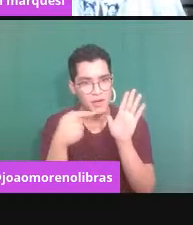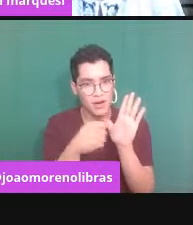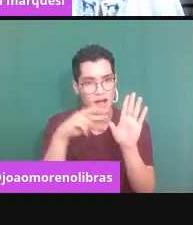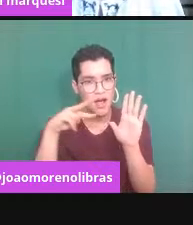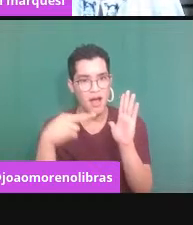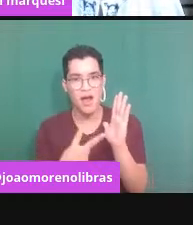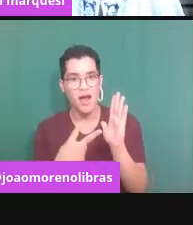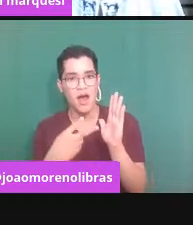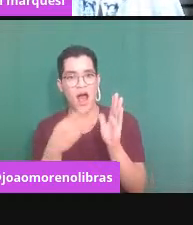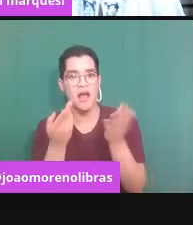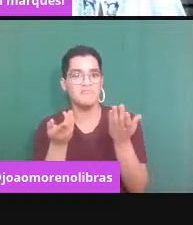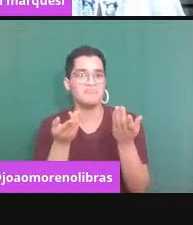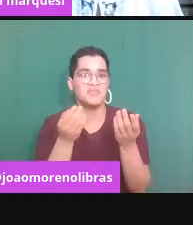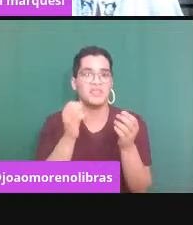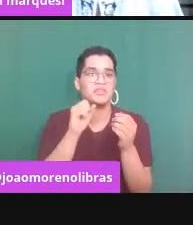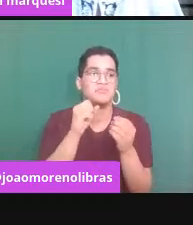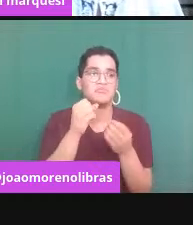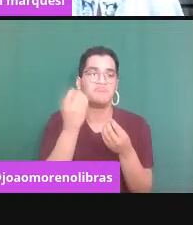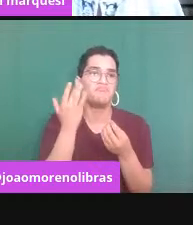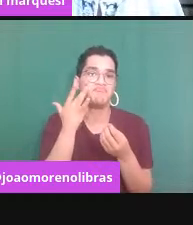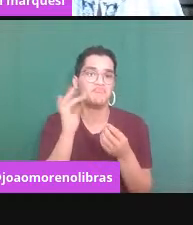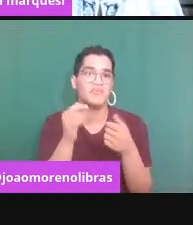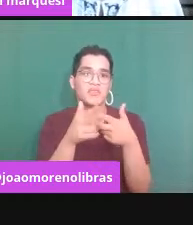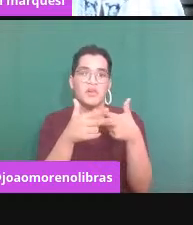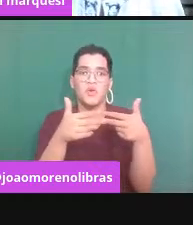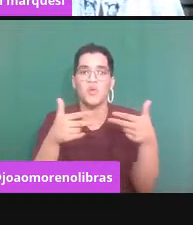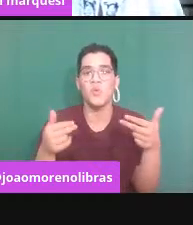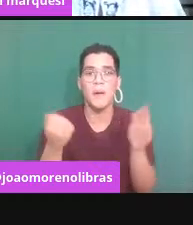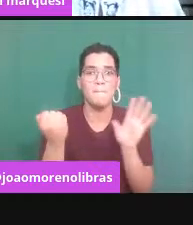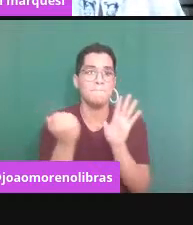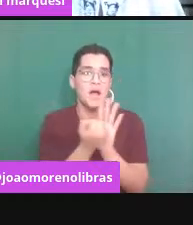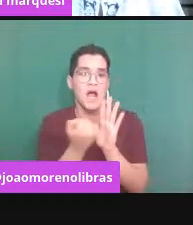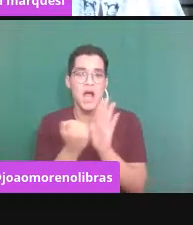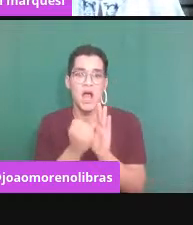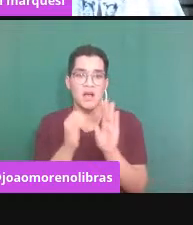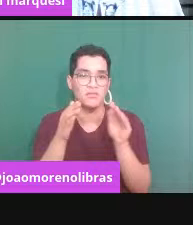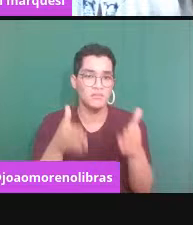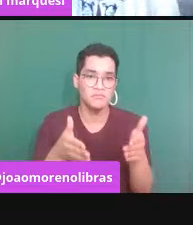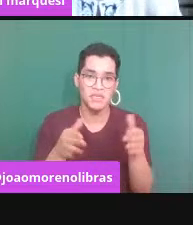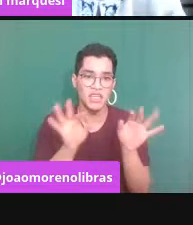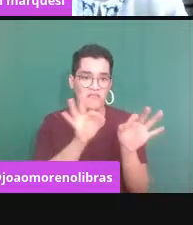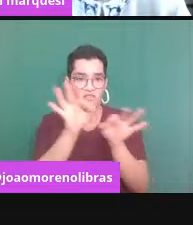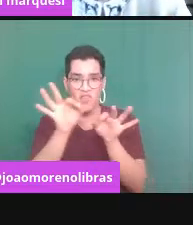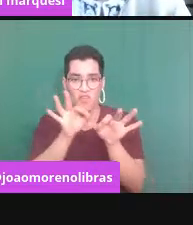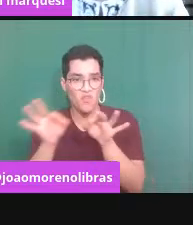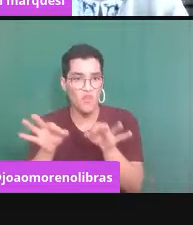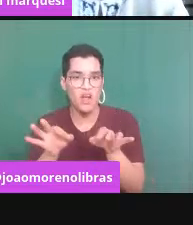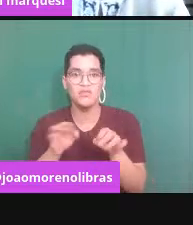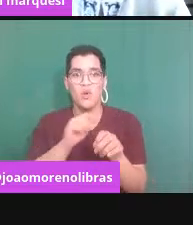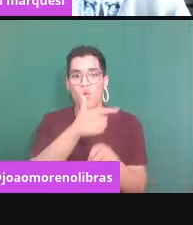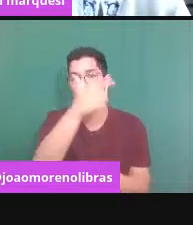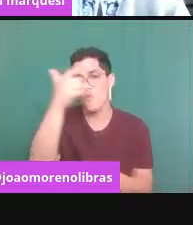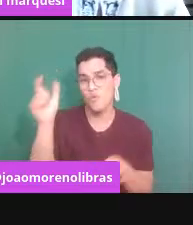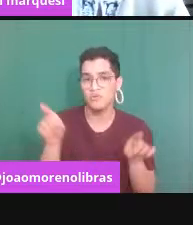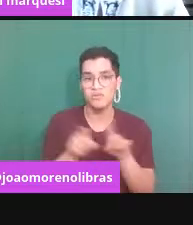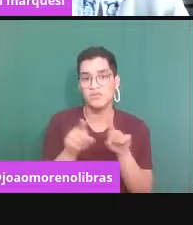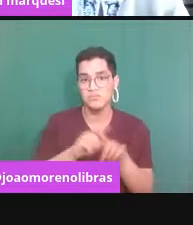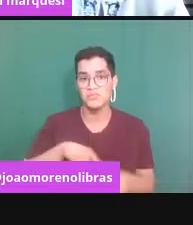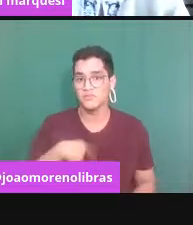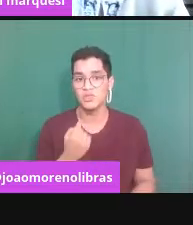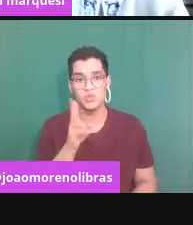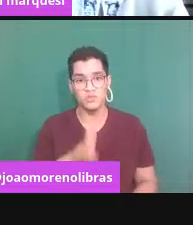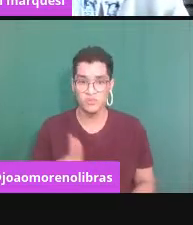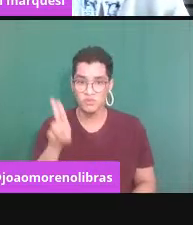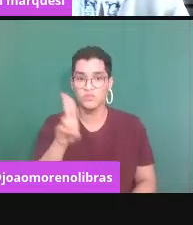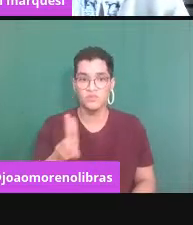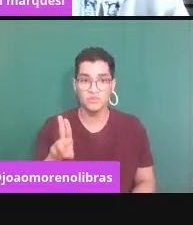advérbios, marcadores coesivos, marcadores organizacionais, entre outros, né? Nas situações de uso. Deve haver